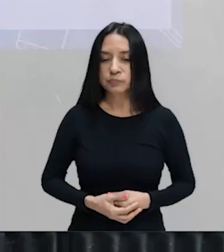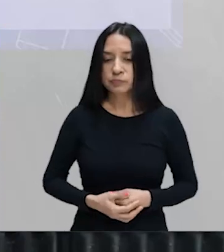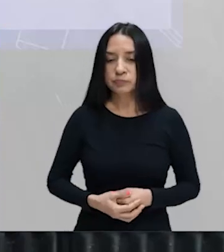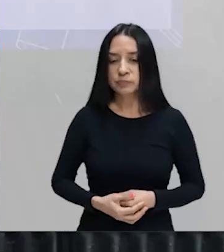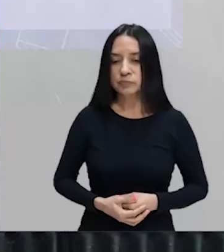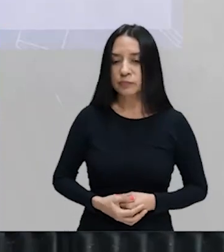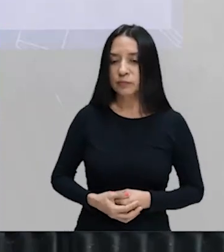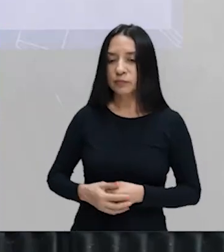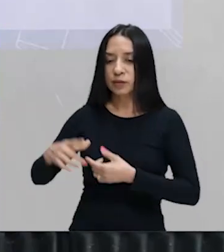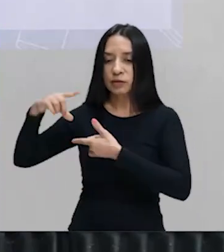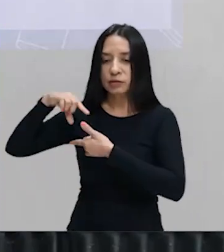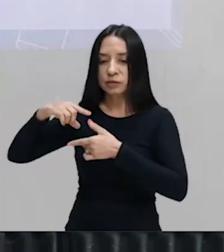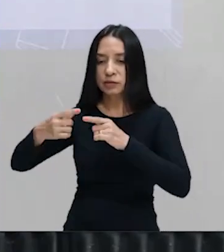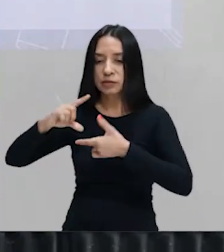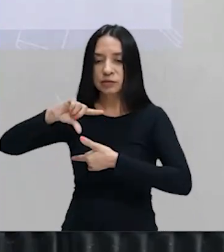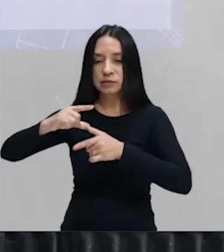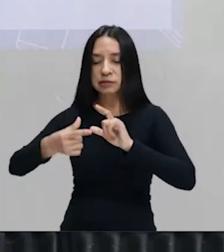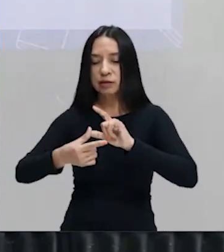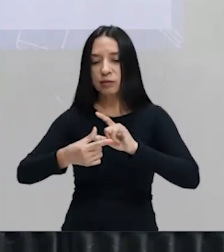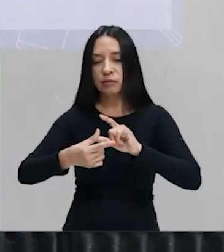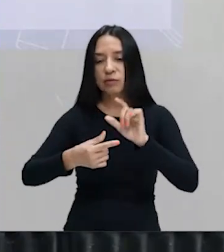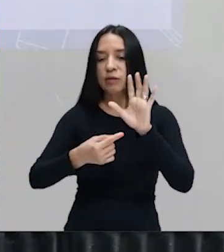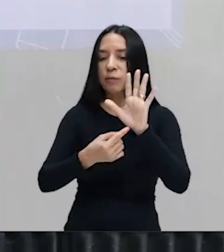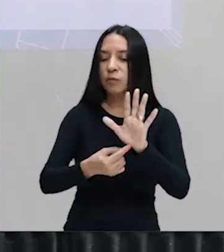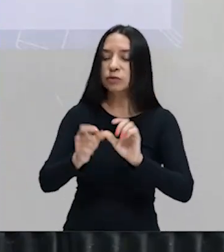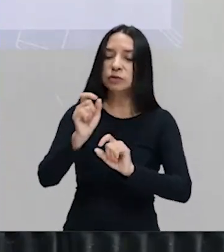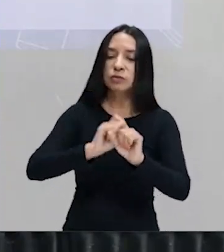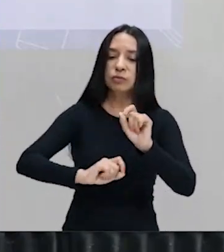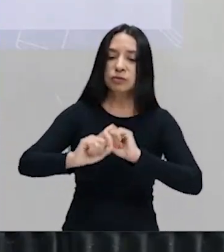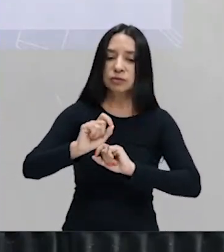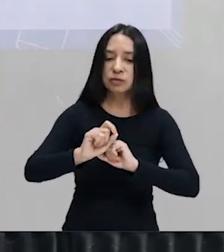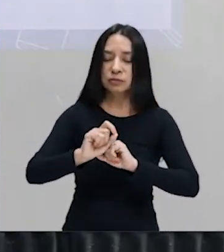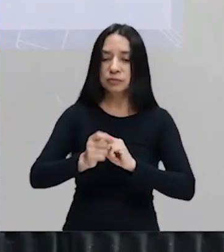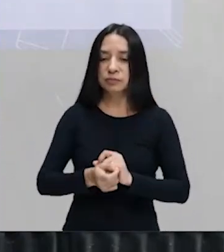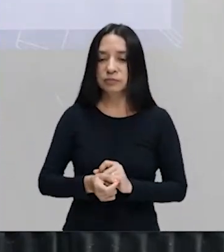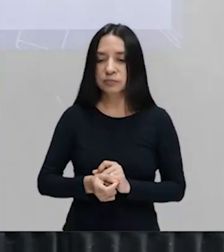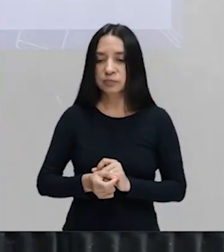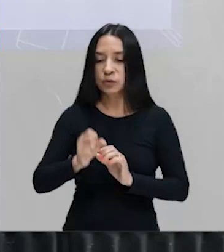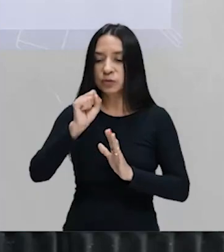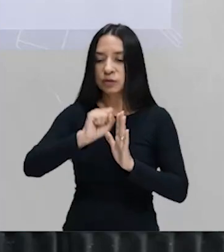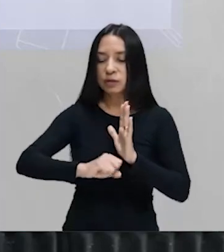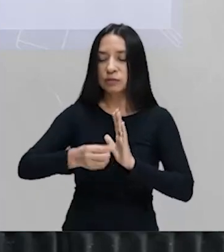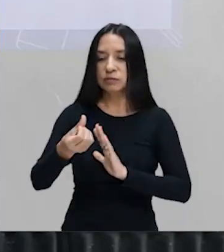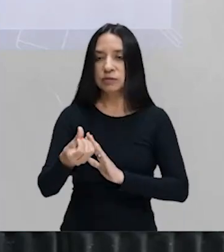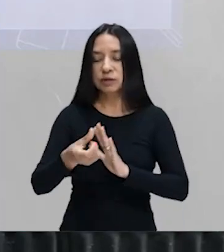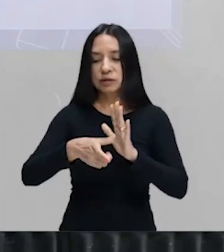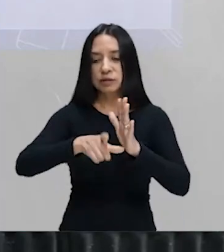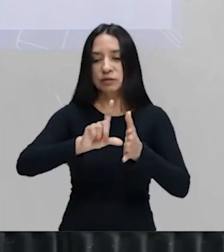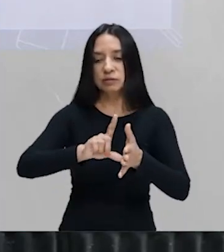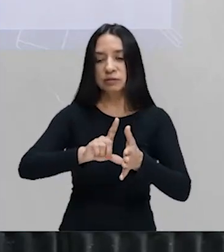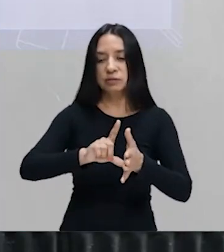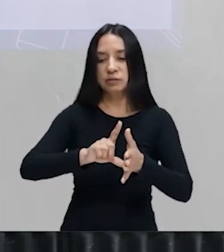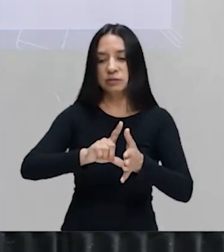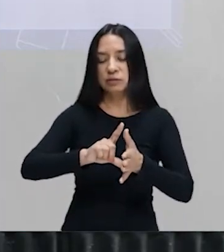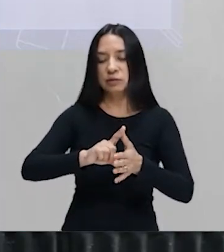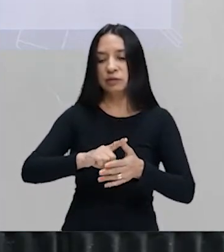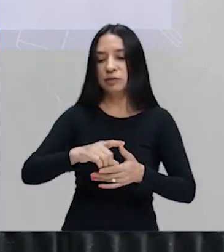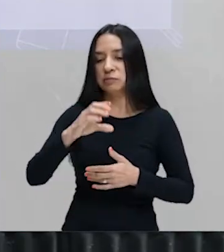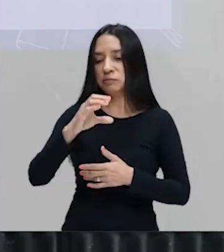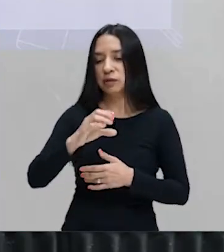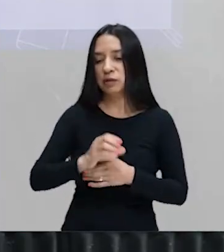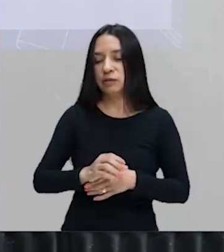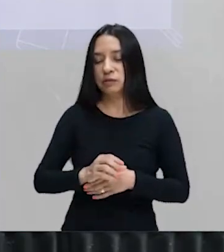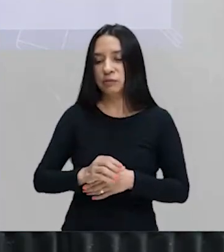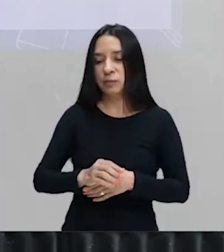Essa configuração aqui, tá? Em que ali pelo século 6 a.C., 7, 8